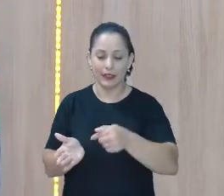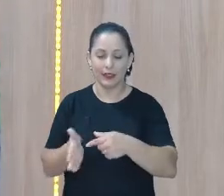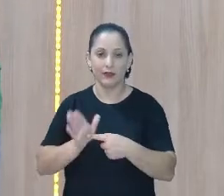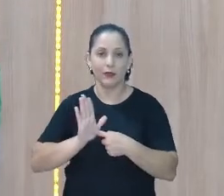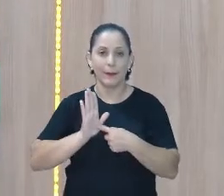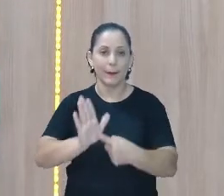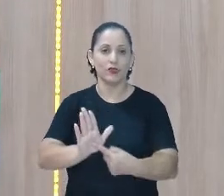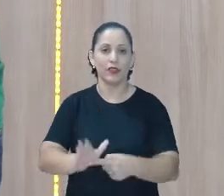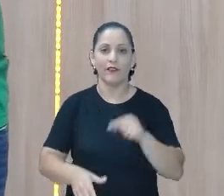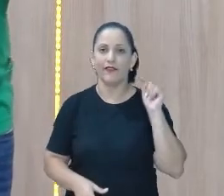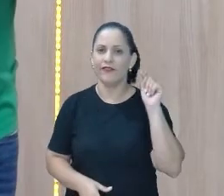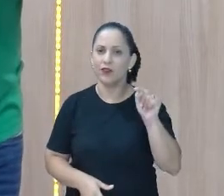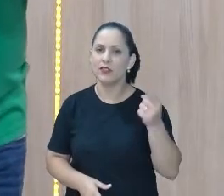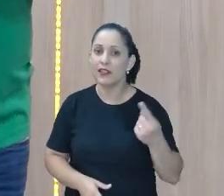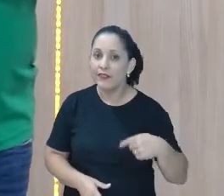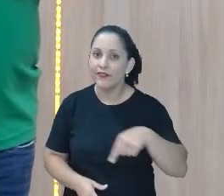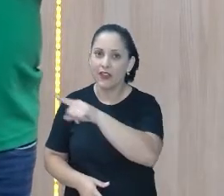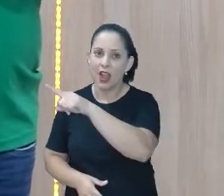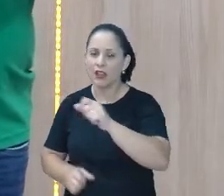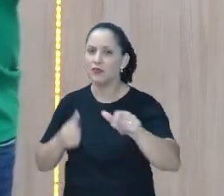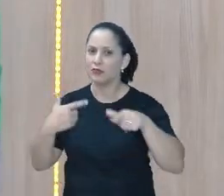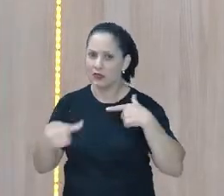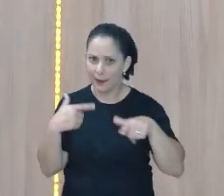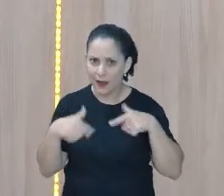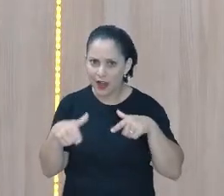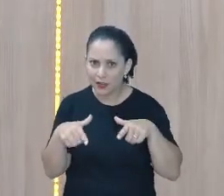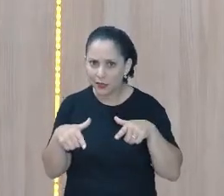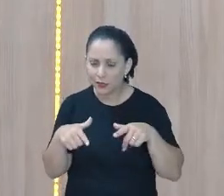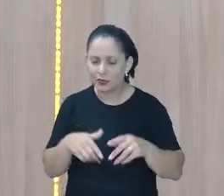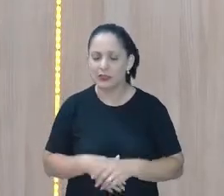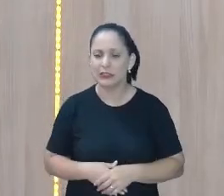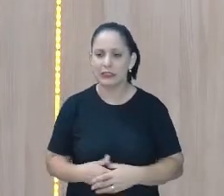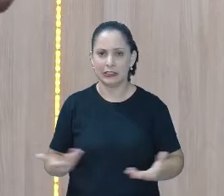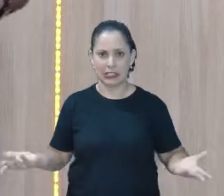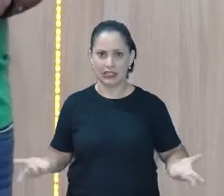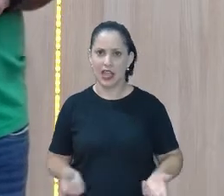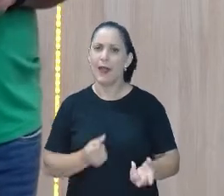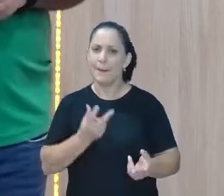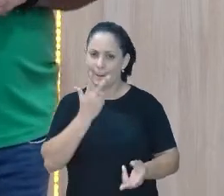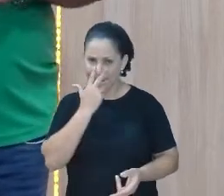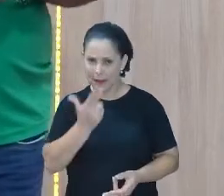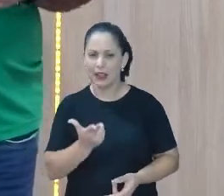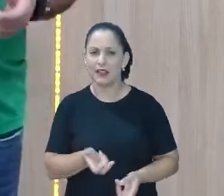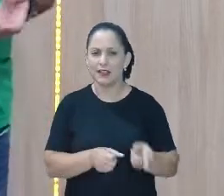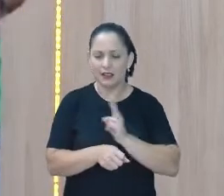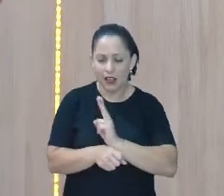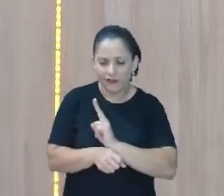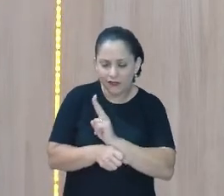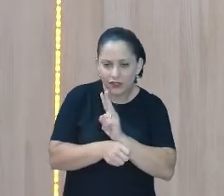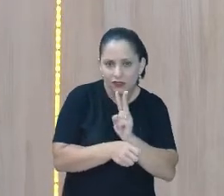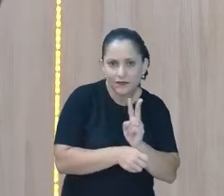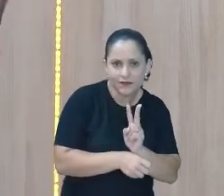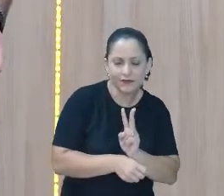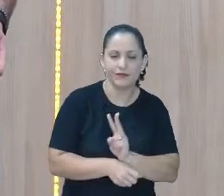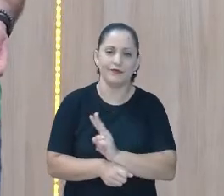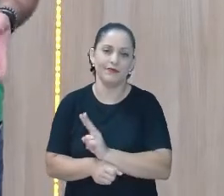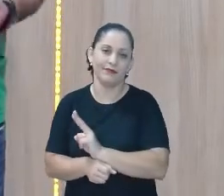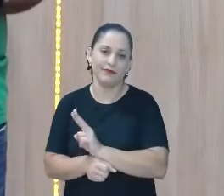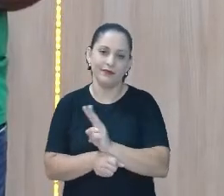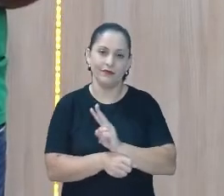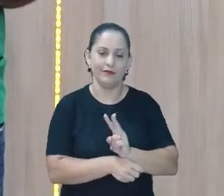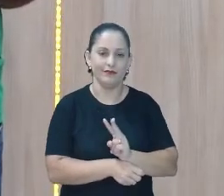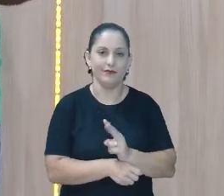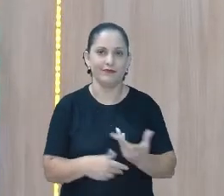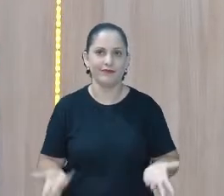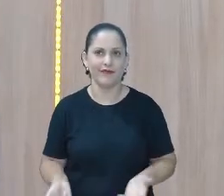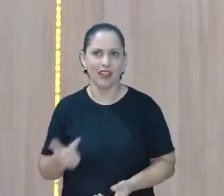está indo para o trabalho. Então, isso é uma forma de monitoramento, né? Então, o pessoal diz, eu vou ser monitorado por